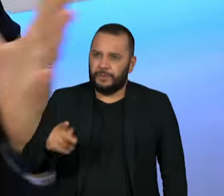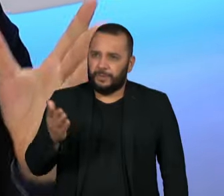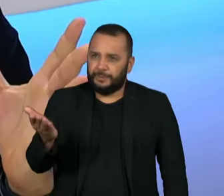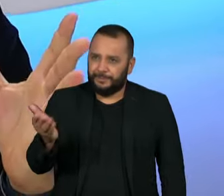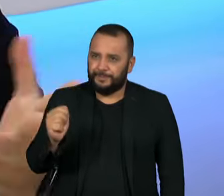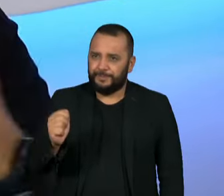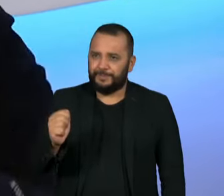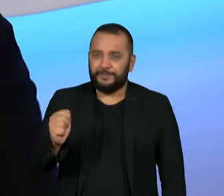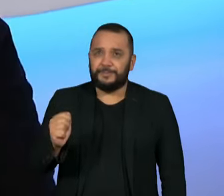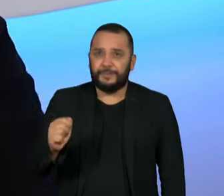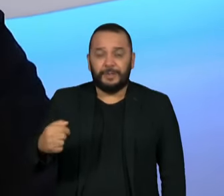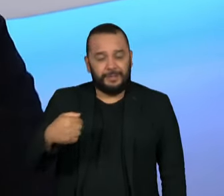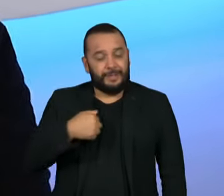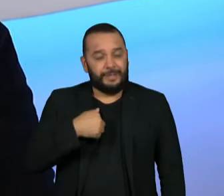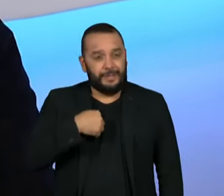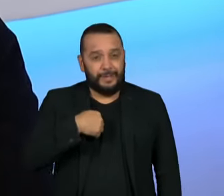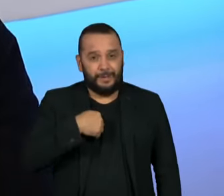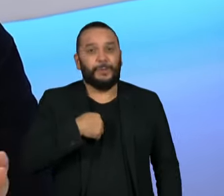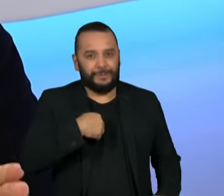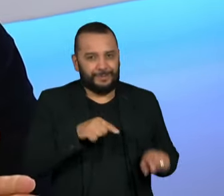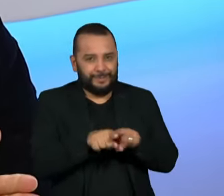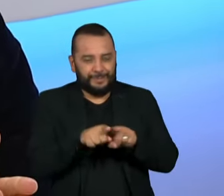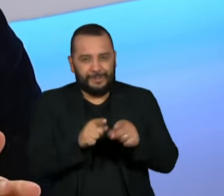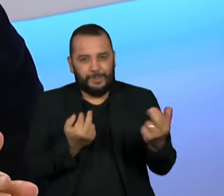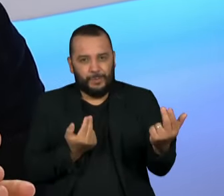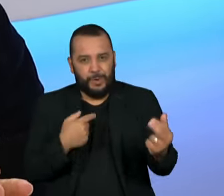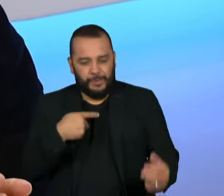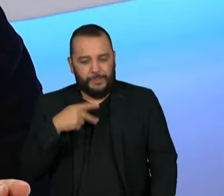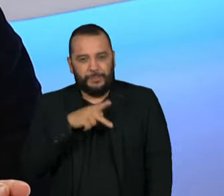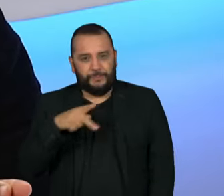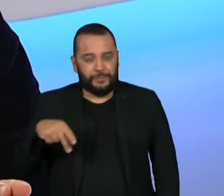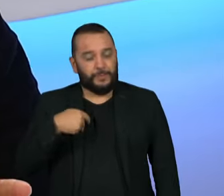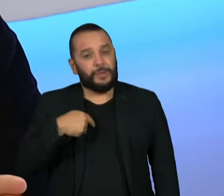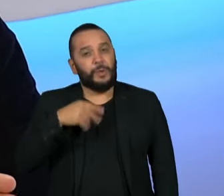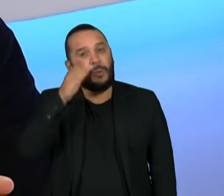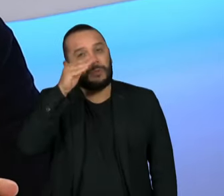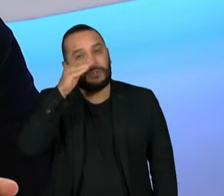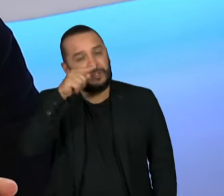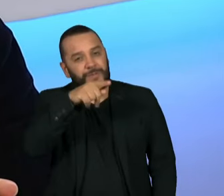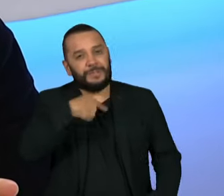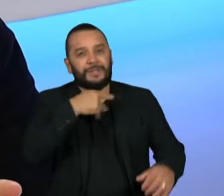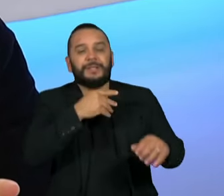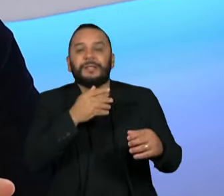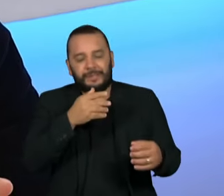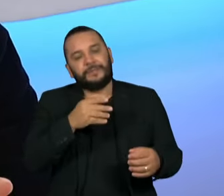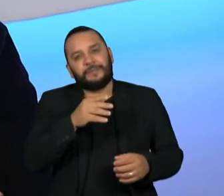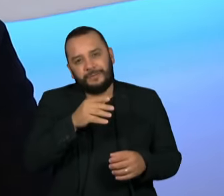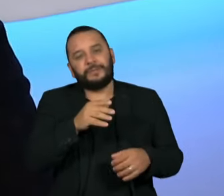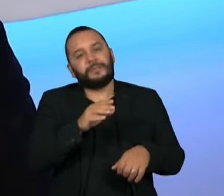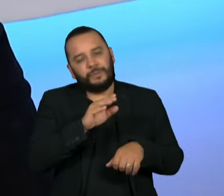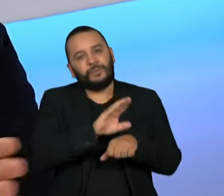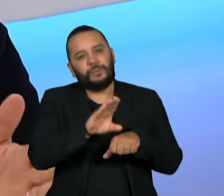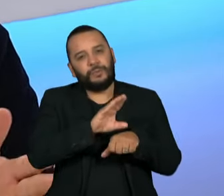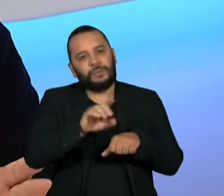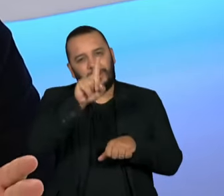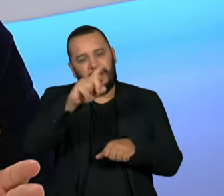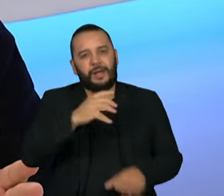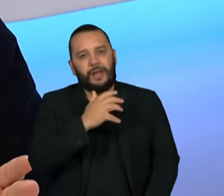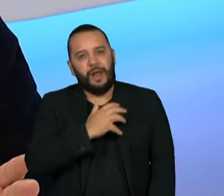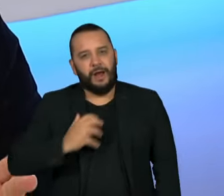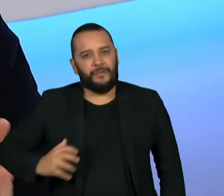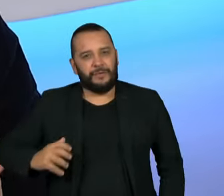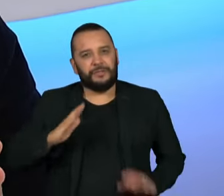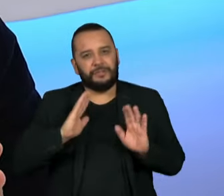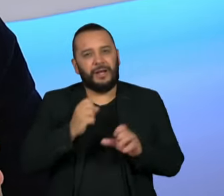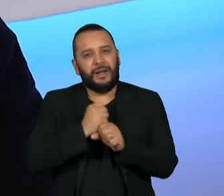uma das curiosidades, inclusive como professor, é o seu curso em Harvard já dura há